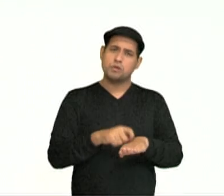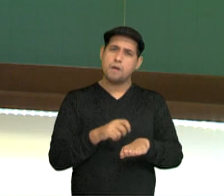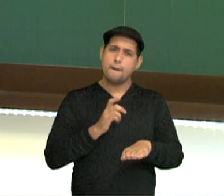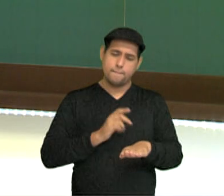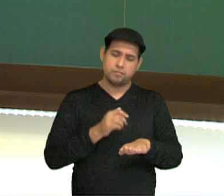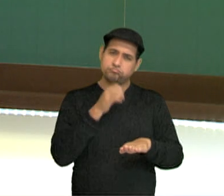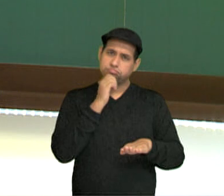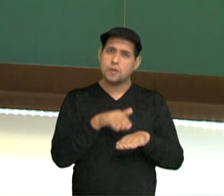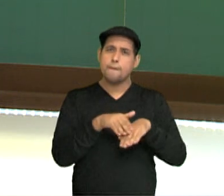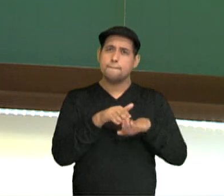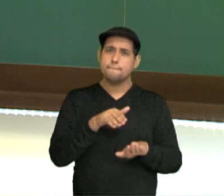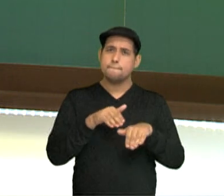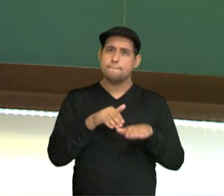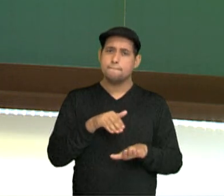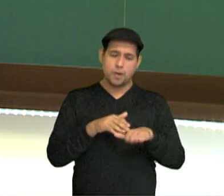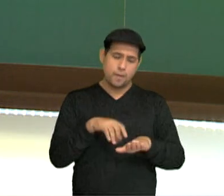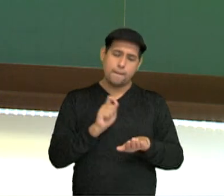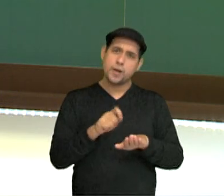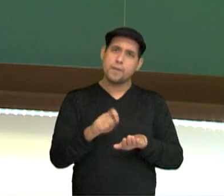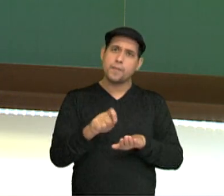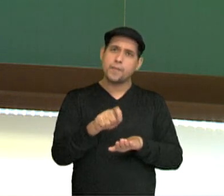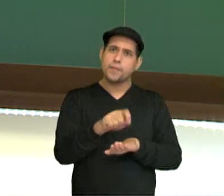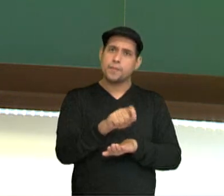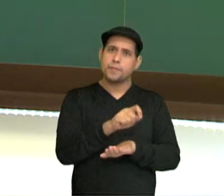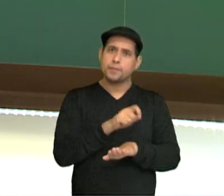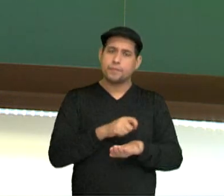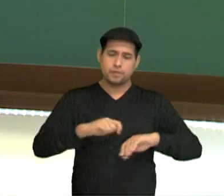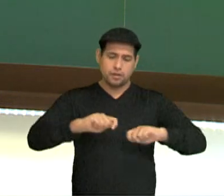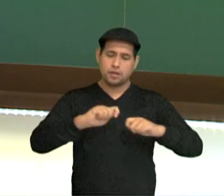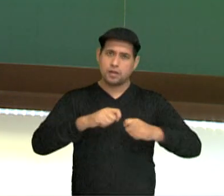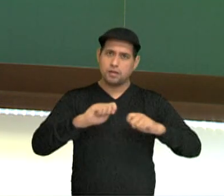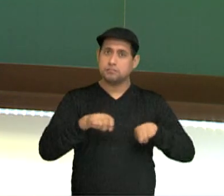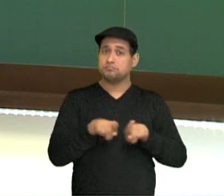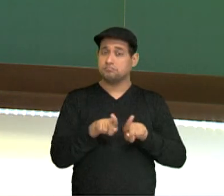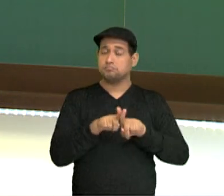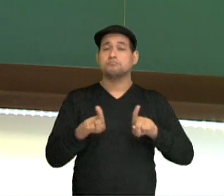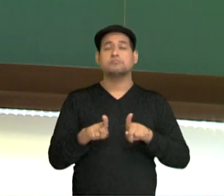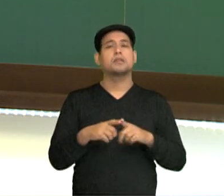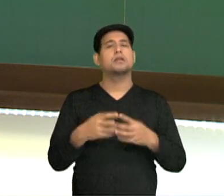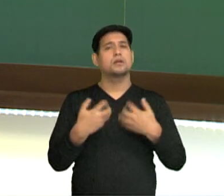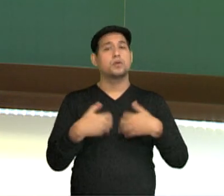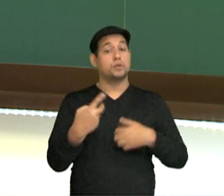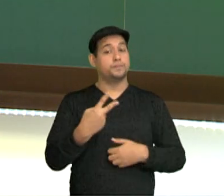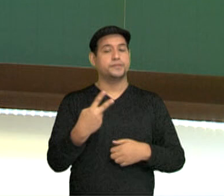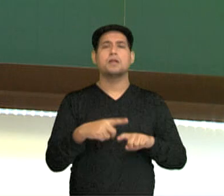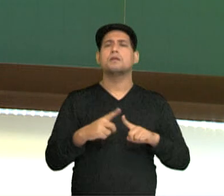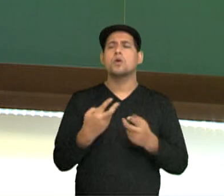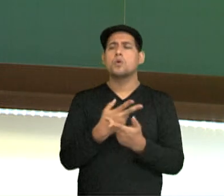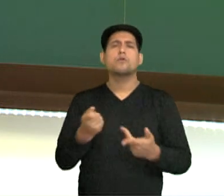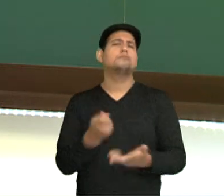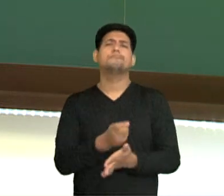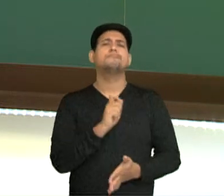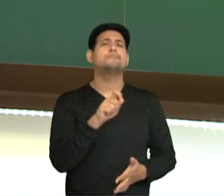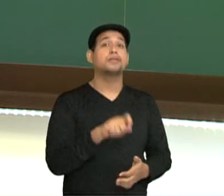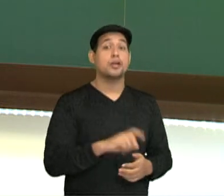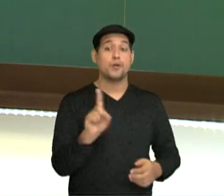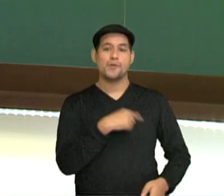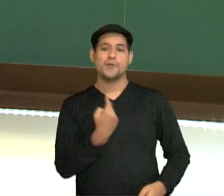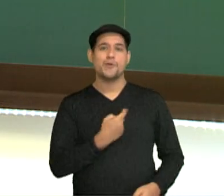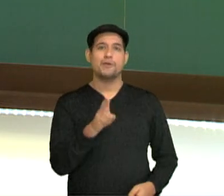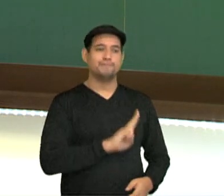Então, quem faz as máquinas são as chamadas indústrias intermediárias. E as indústrias de bens de consumo, que são aqueles produtos que nós